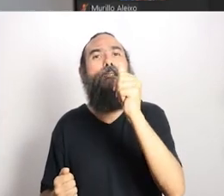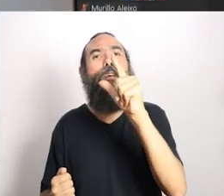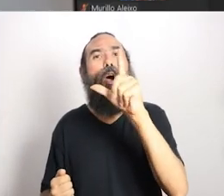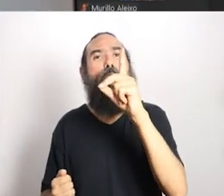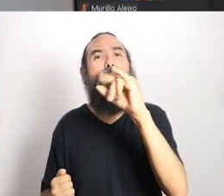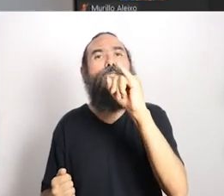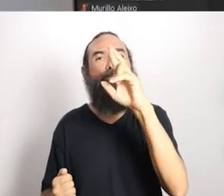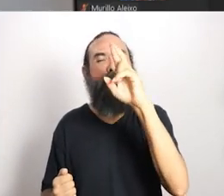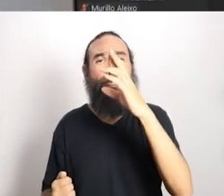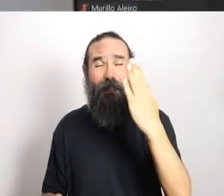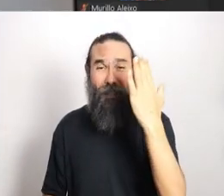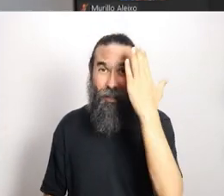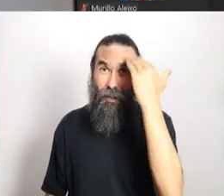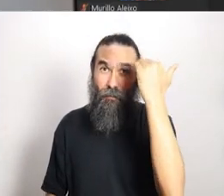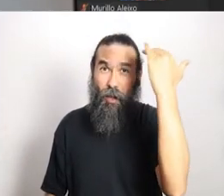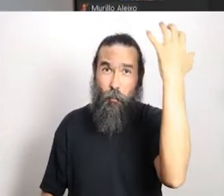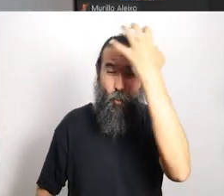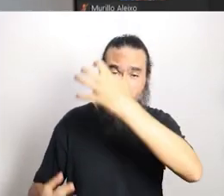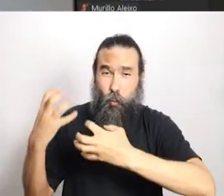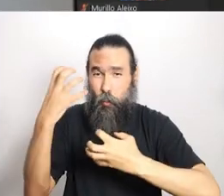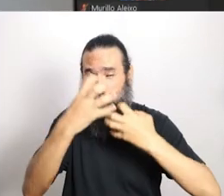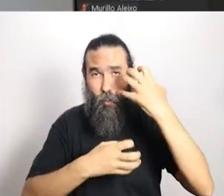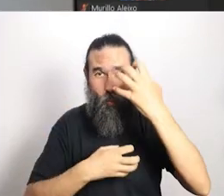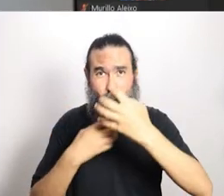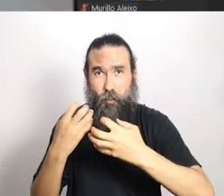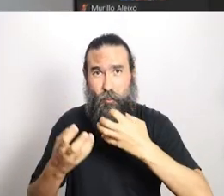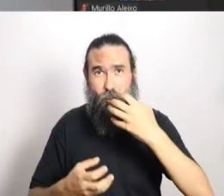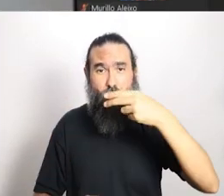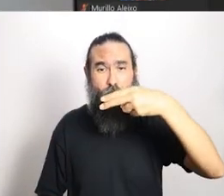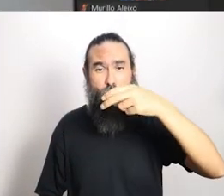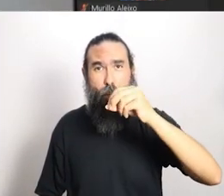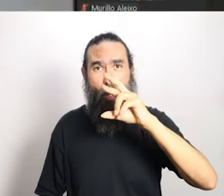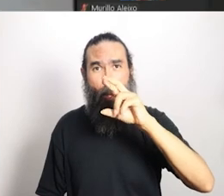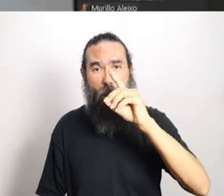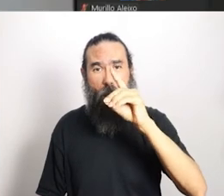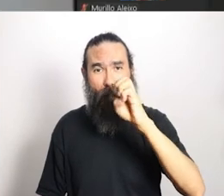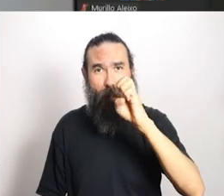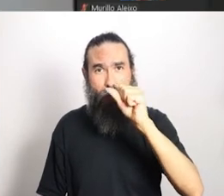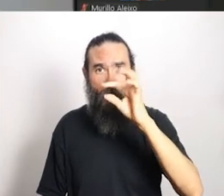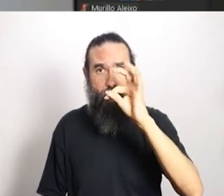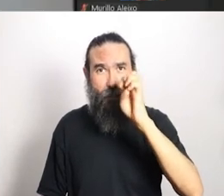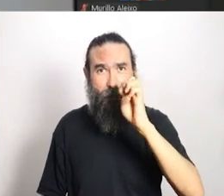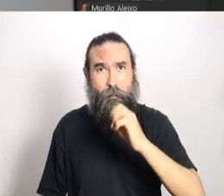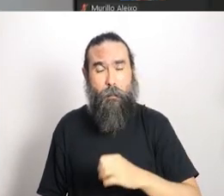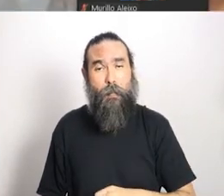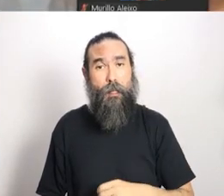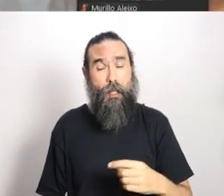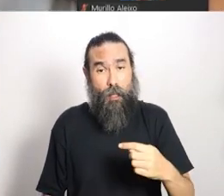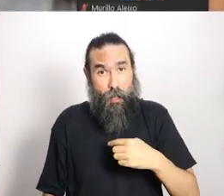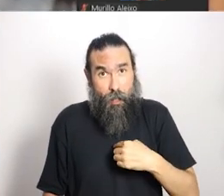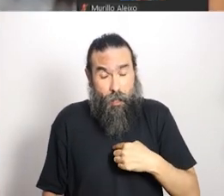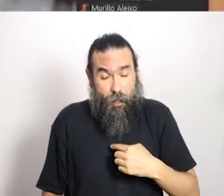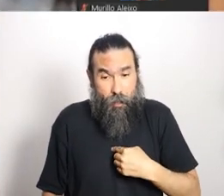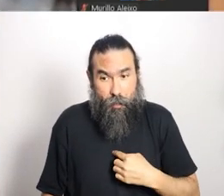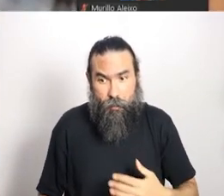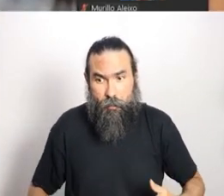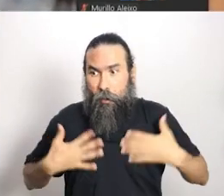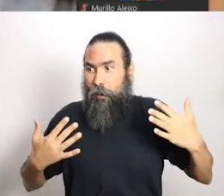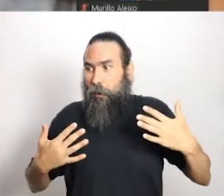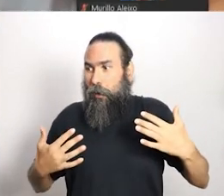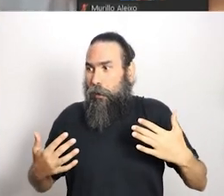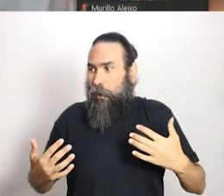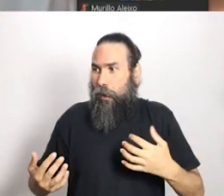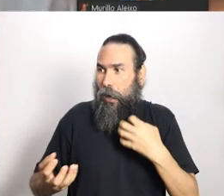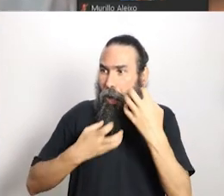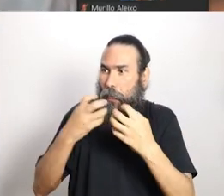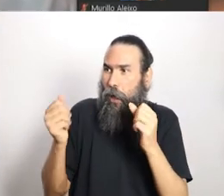grande cantador do Nordeste brasileiro. E eu quase morro do coração. Viu, se quase... você não tivesse cantado o que